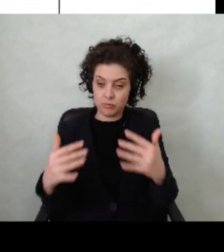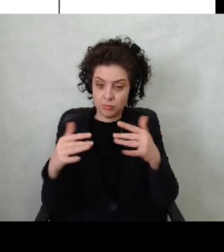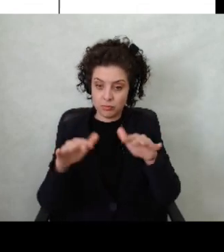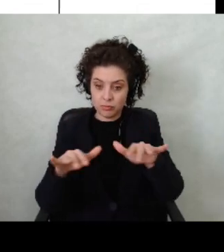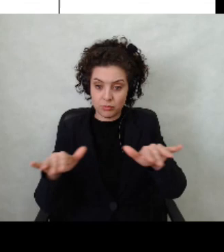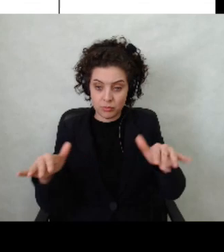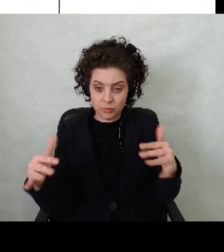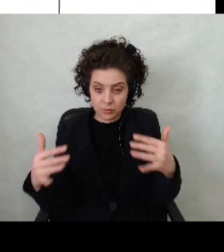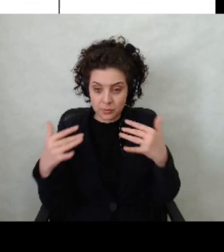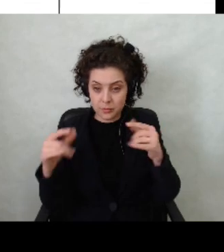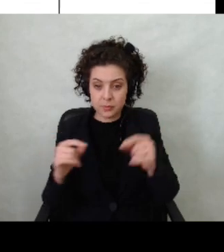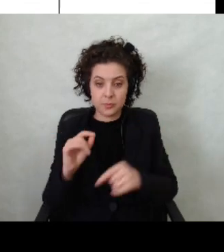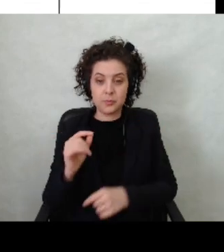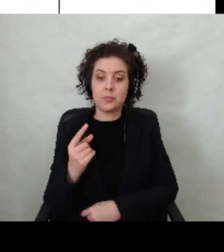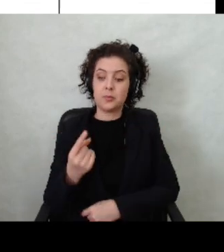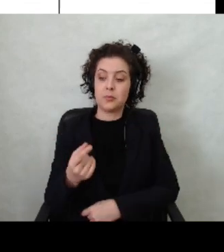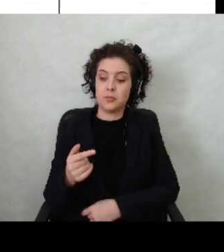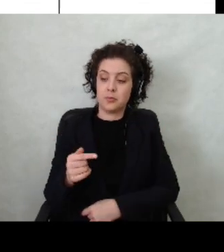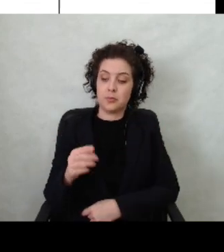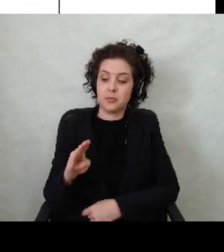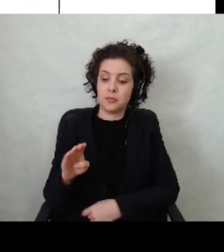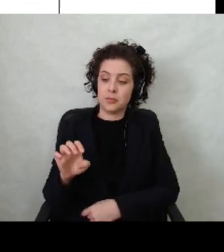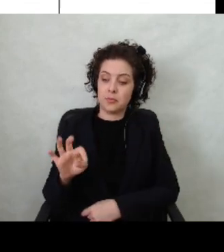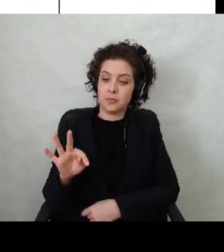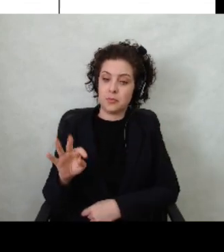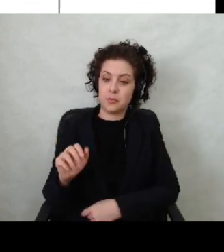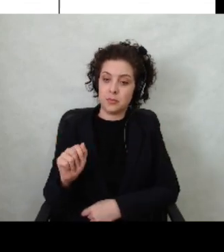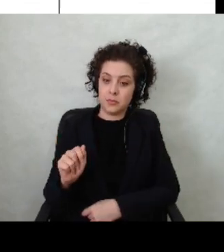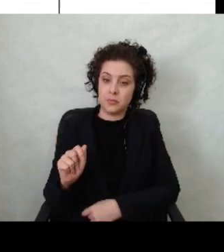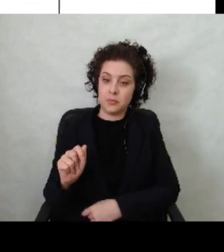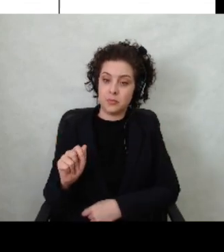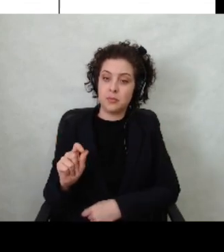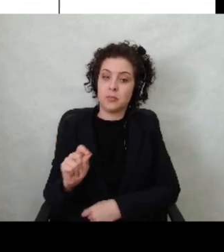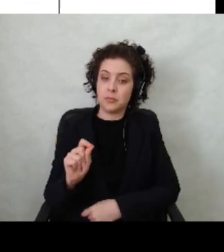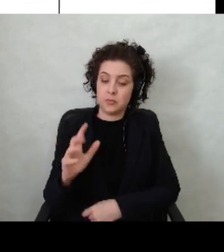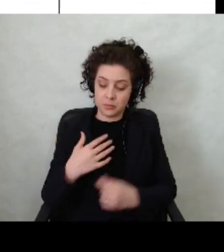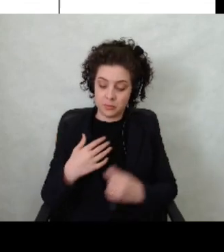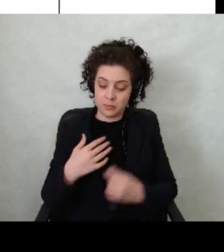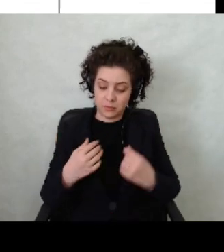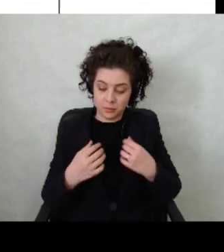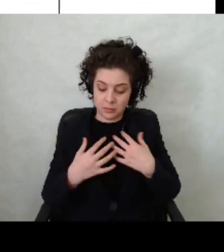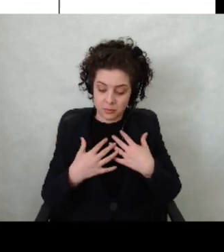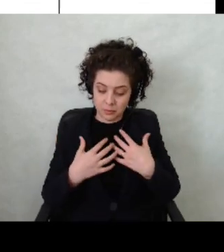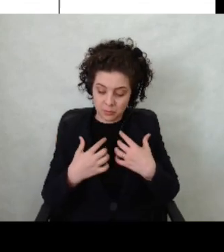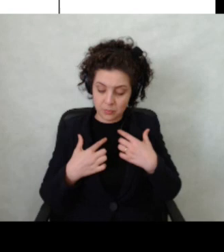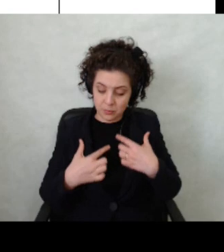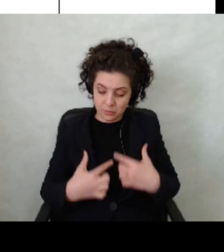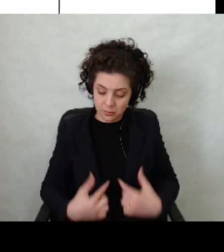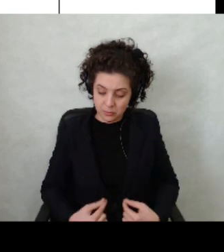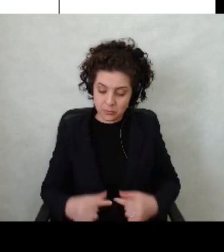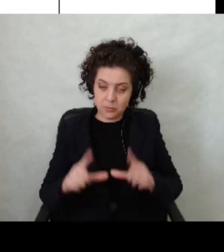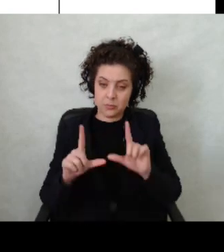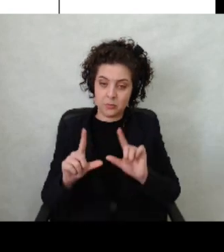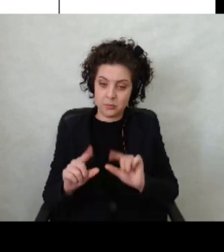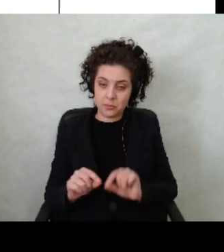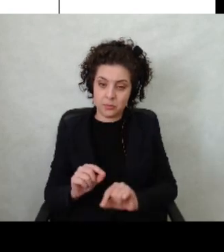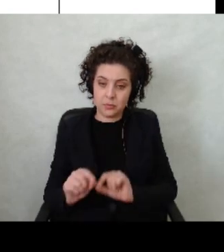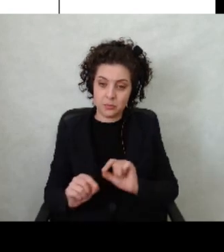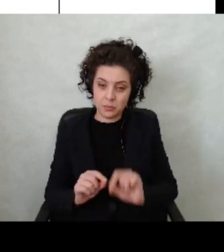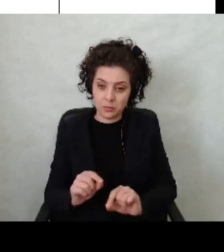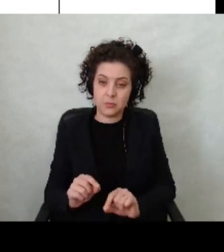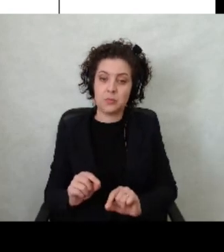do 17-beta-estradiol, né, que tem efeitos tanto no pulmão, reduzindo o recrutamento de